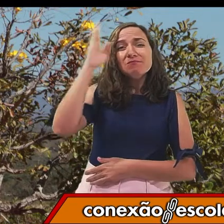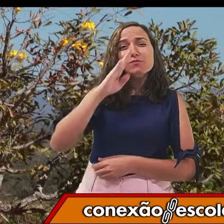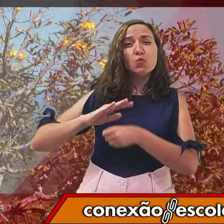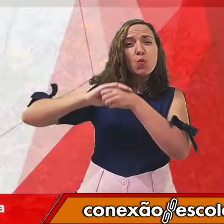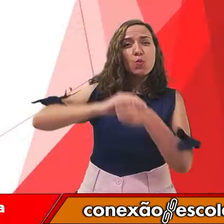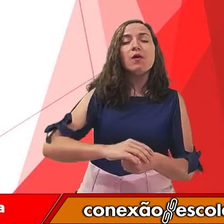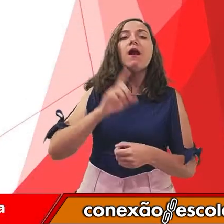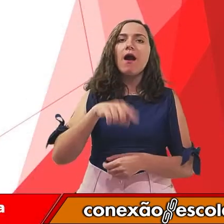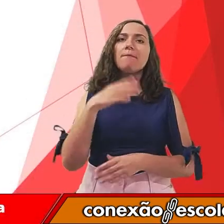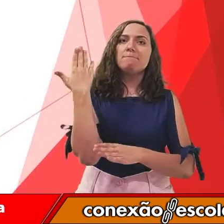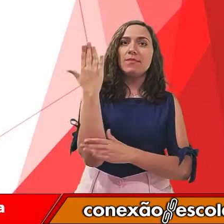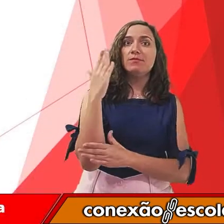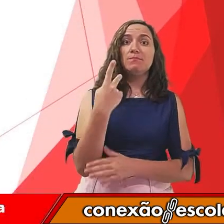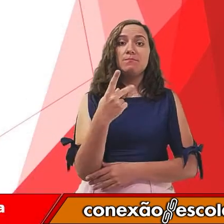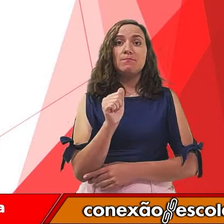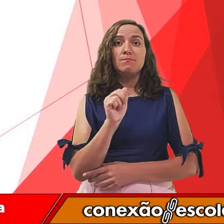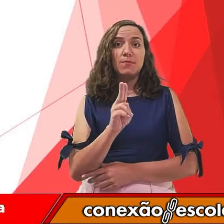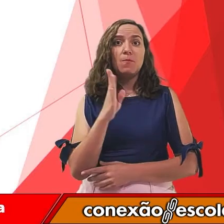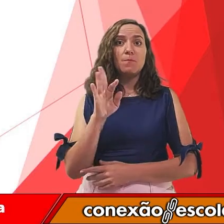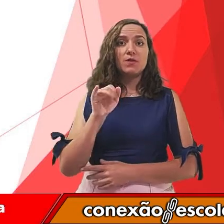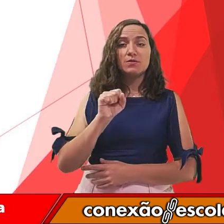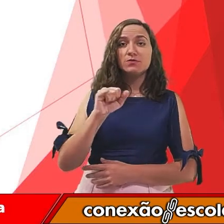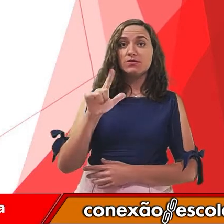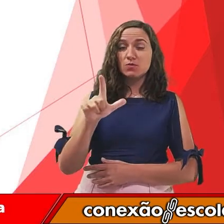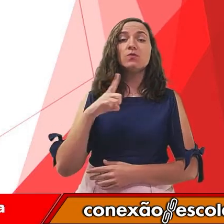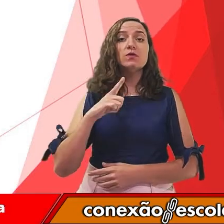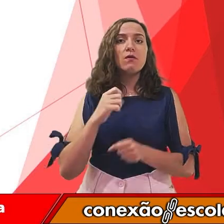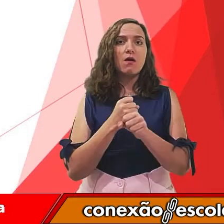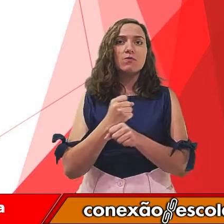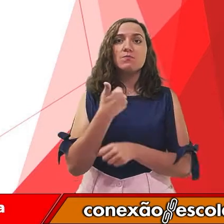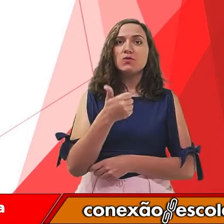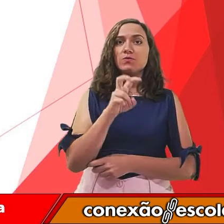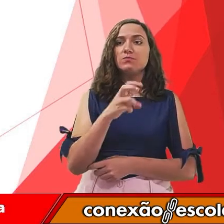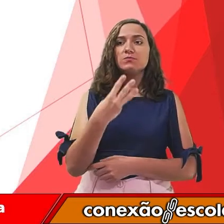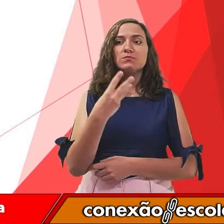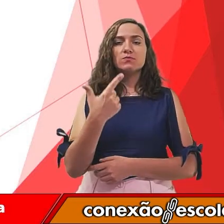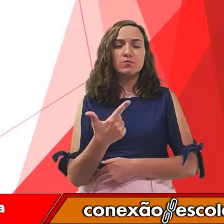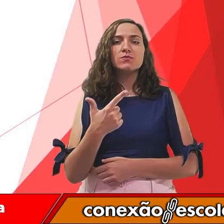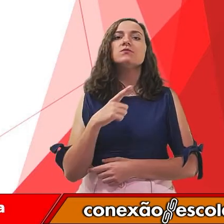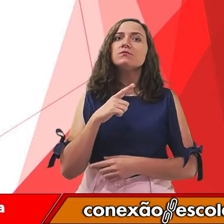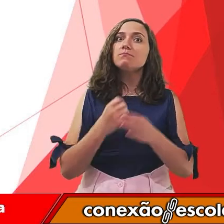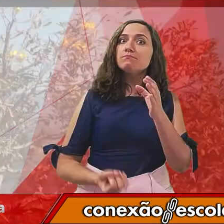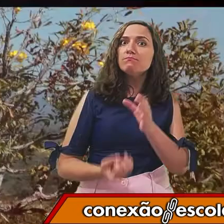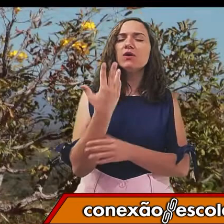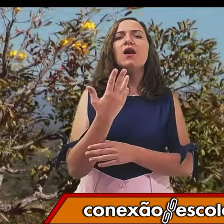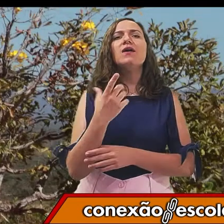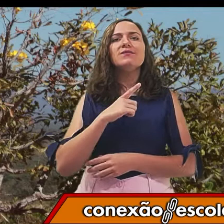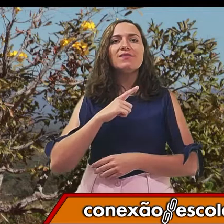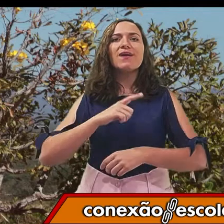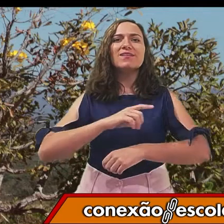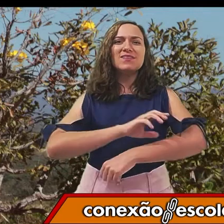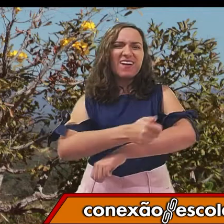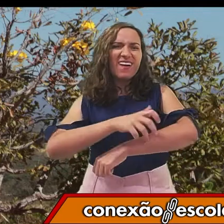do pau-brasil, em 1532. Foi fundado o primeiro engenho de açúcar. A partir de então,